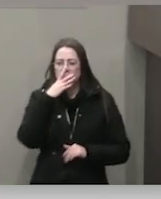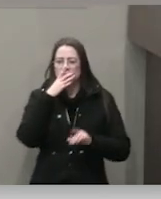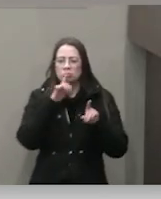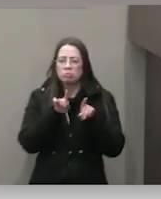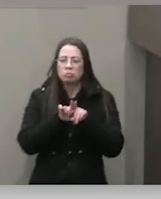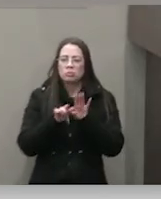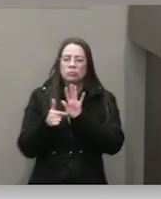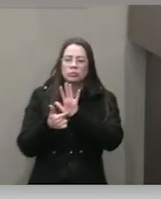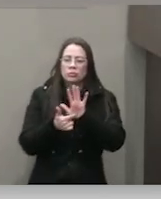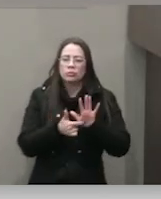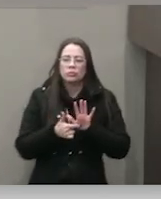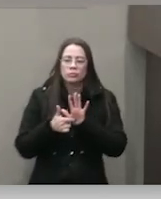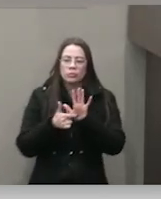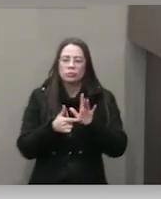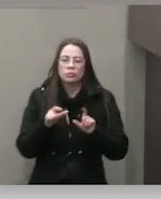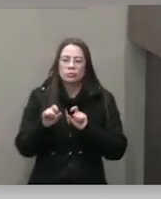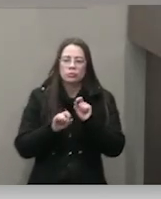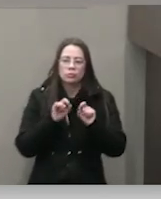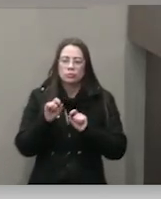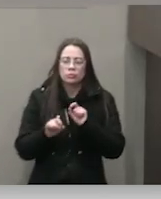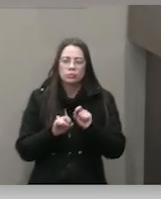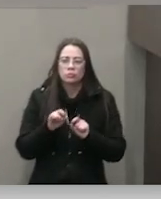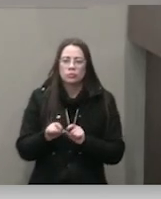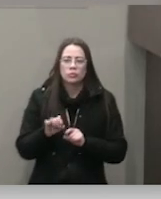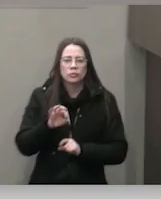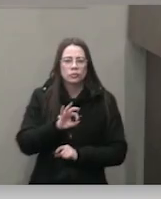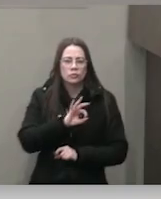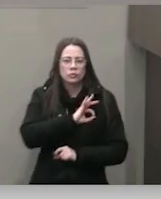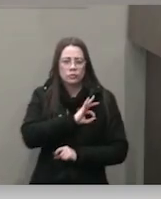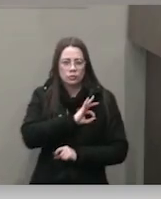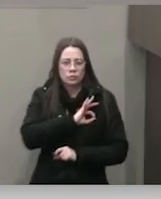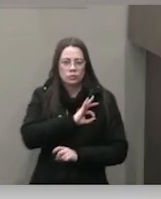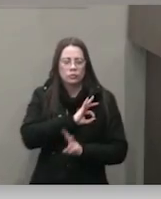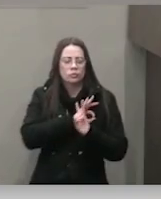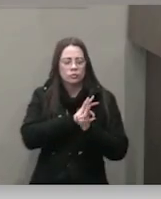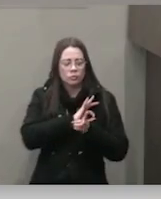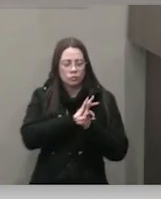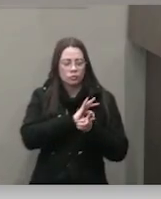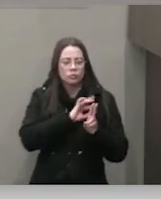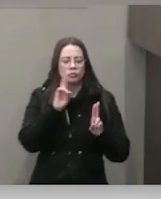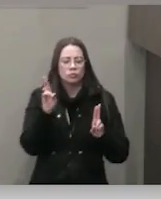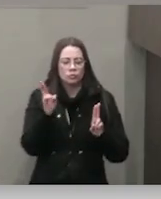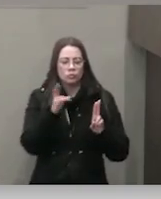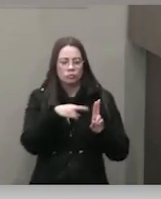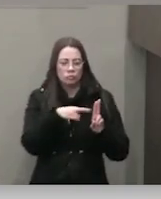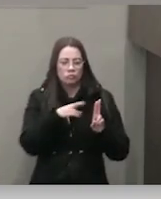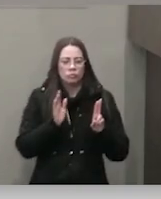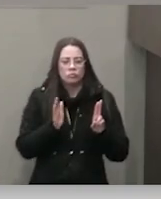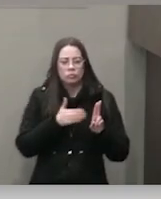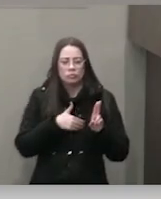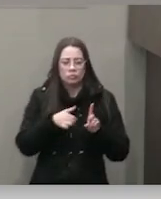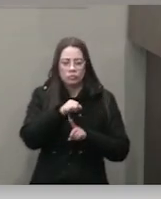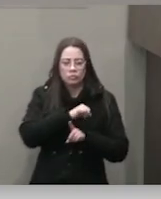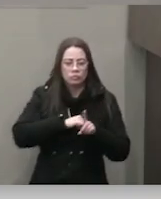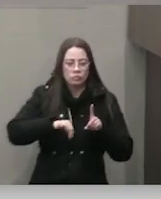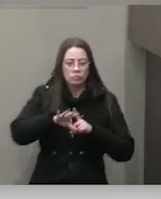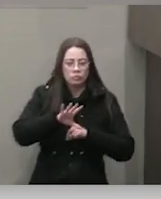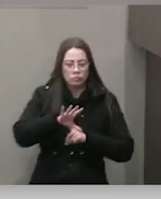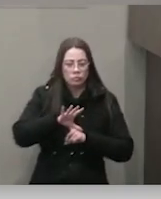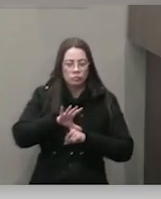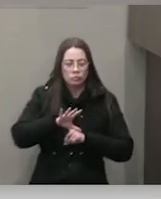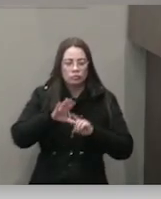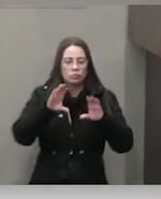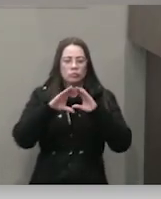isso demonstra, vereador, que os policiais, eles são referência para a nossa sociedade. Eles são quem a